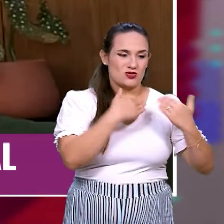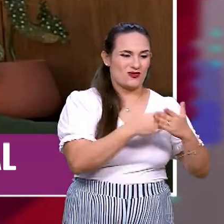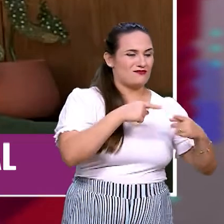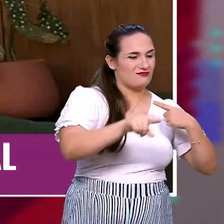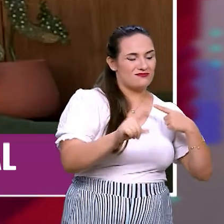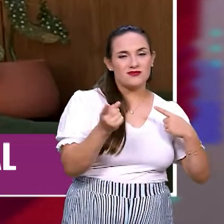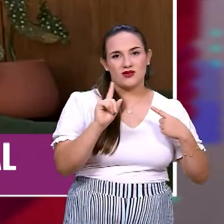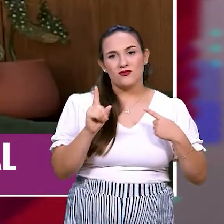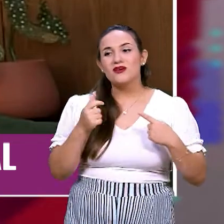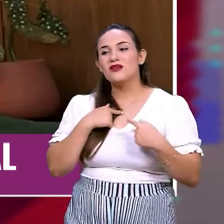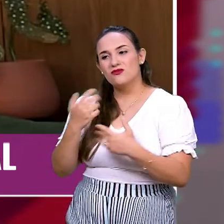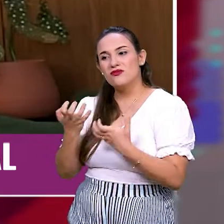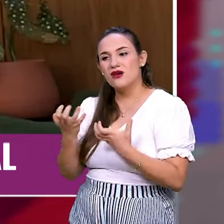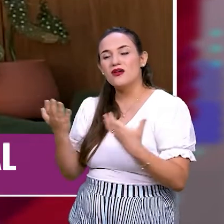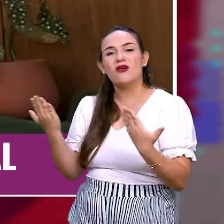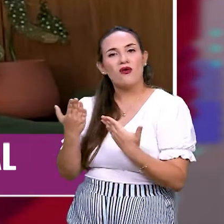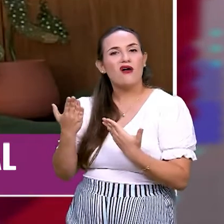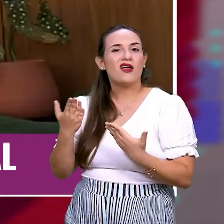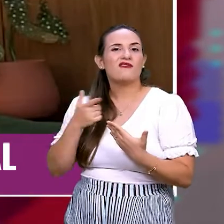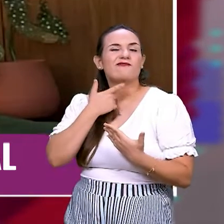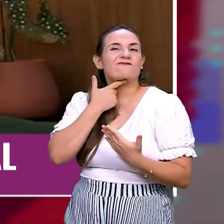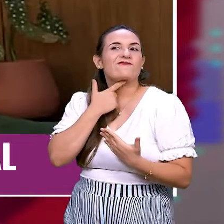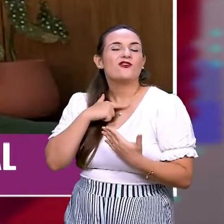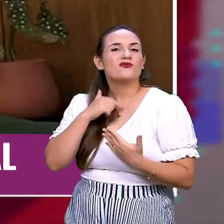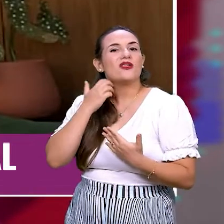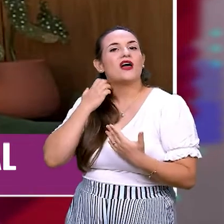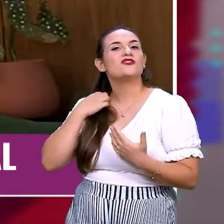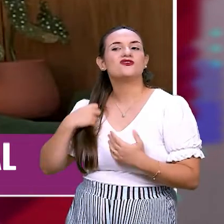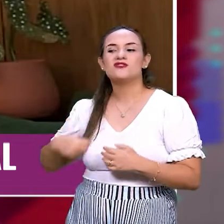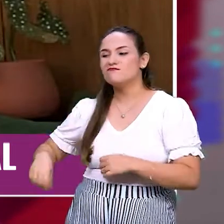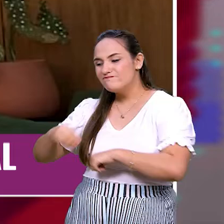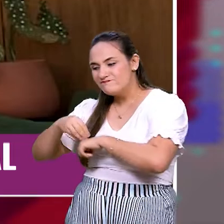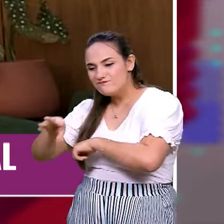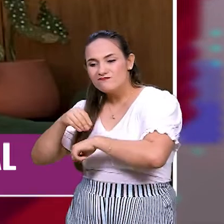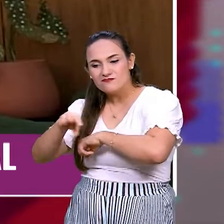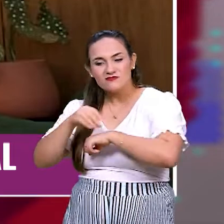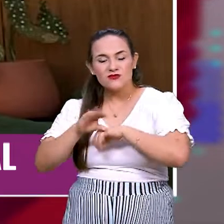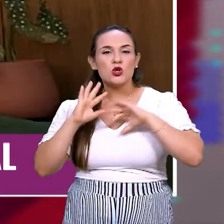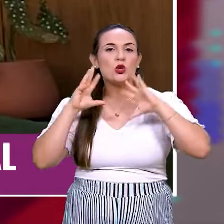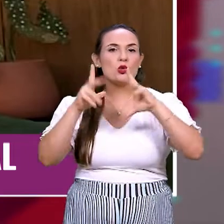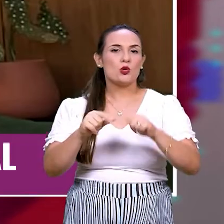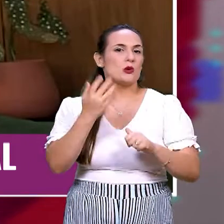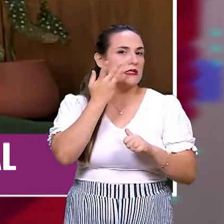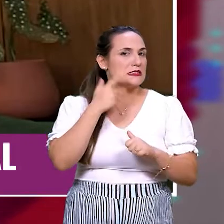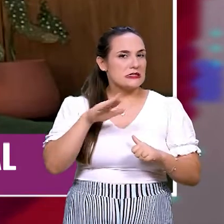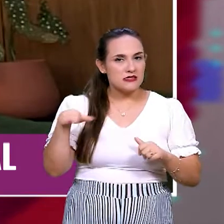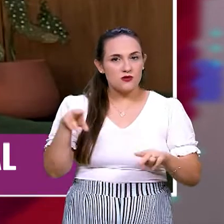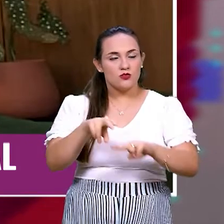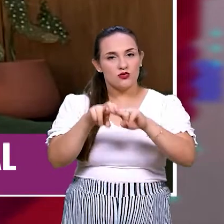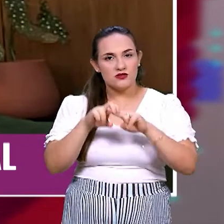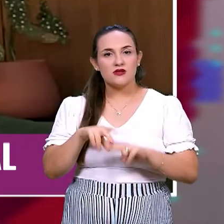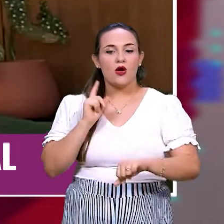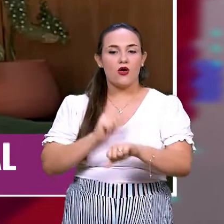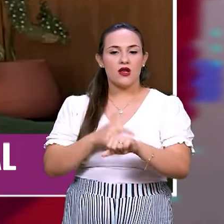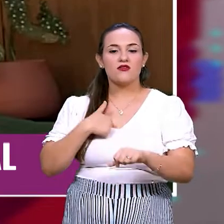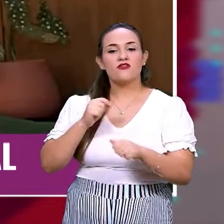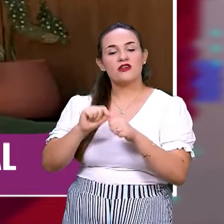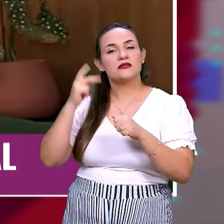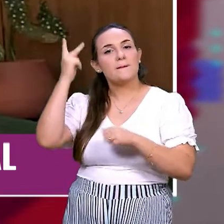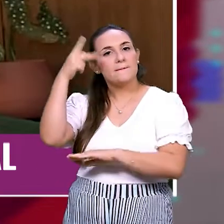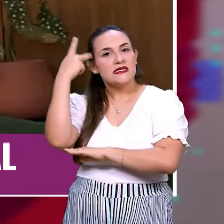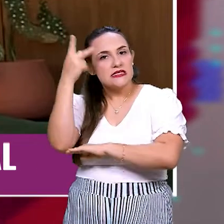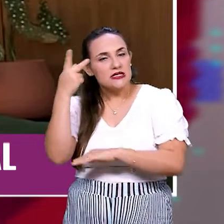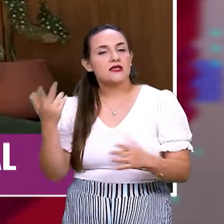terem identificado isso, e eu tenho uma vontade muito grande de levar isso para todas as crianças. Então,